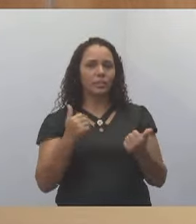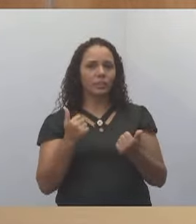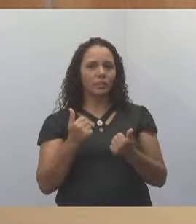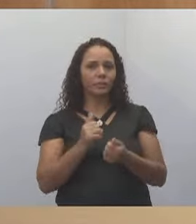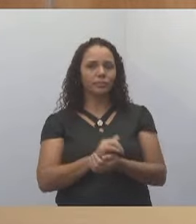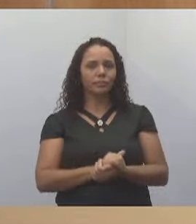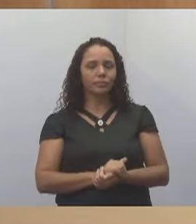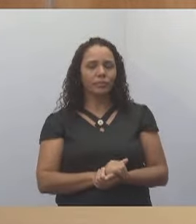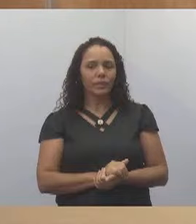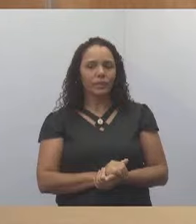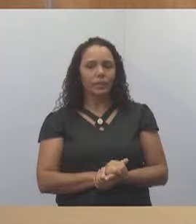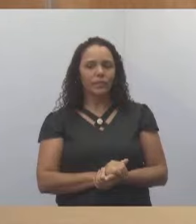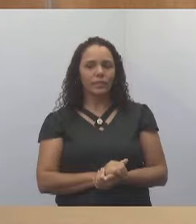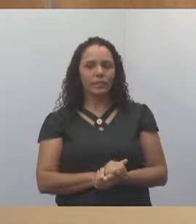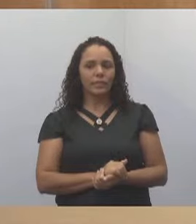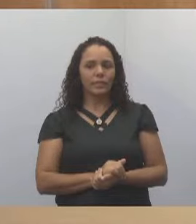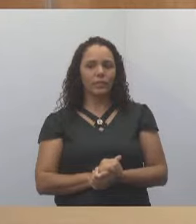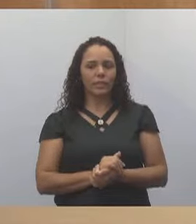a vedação